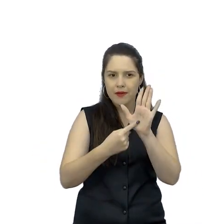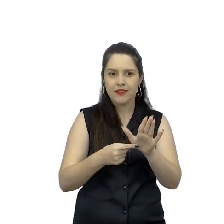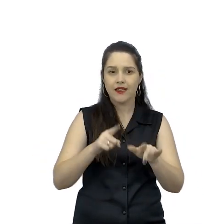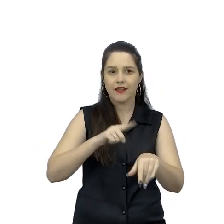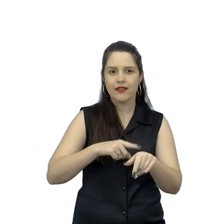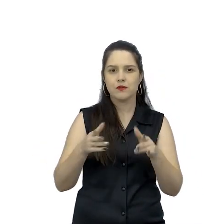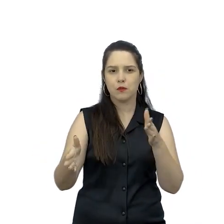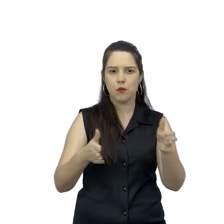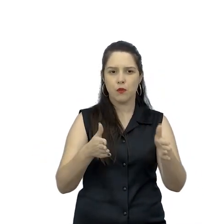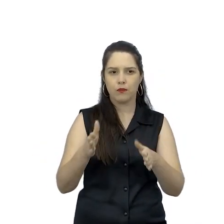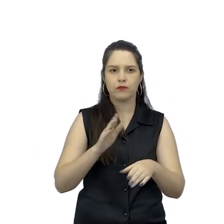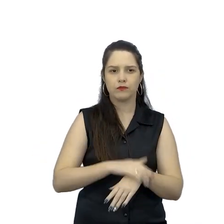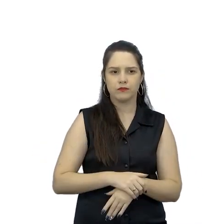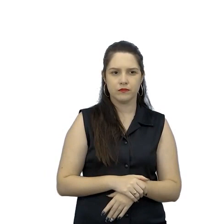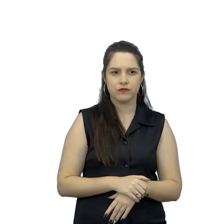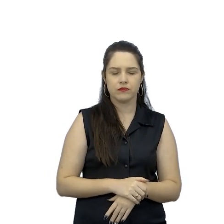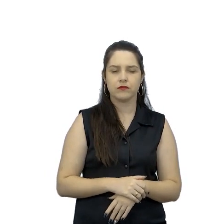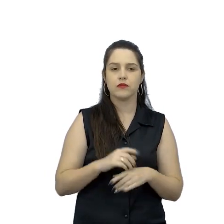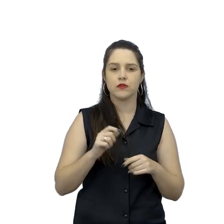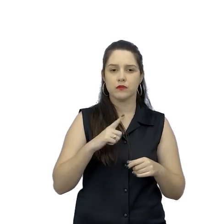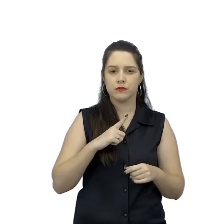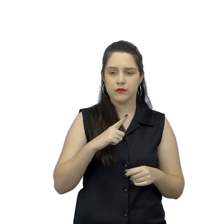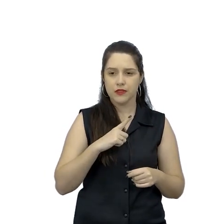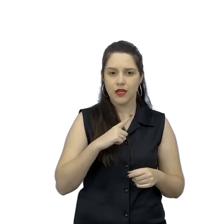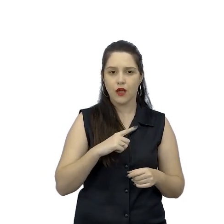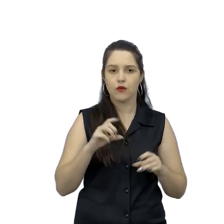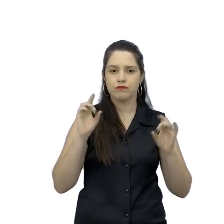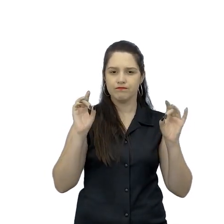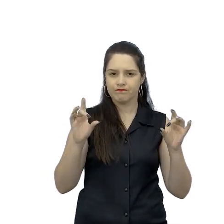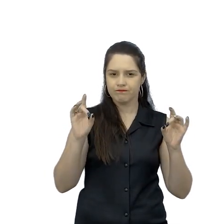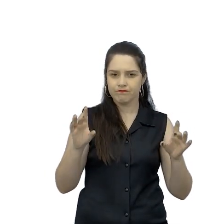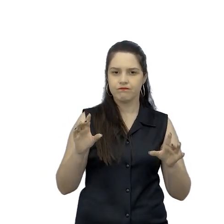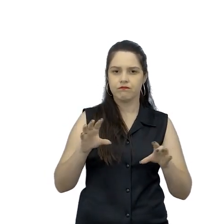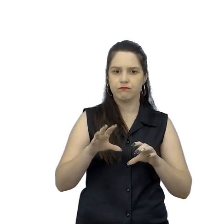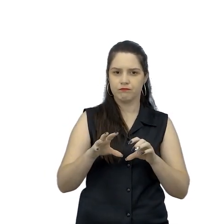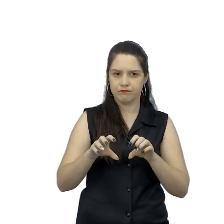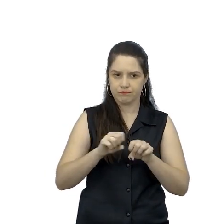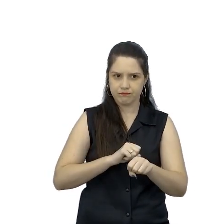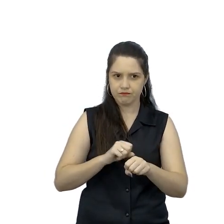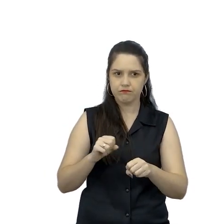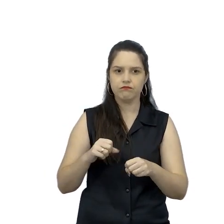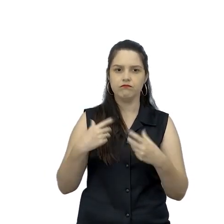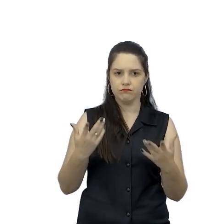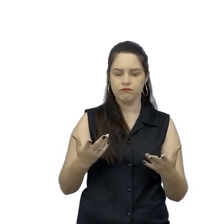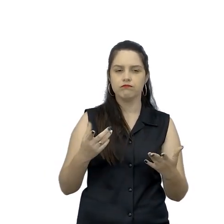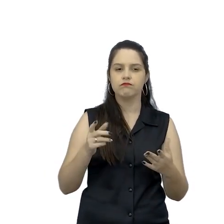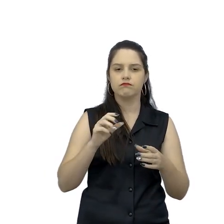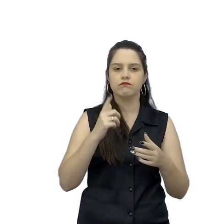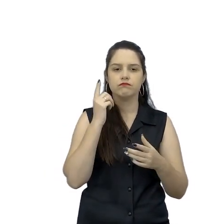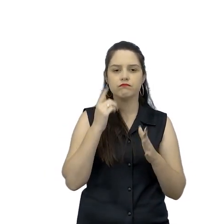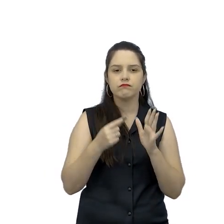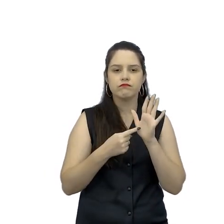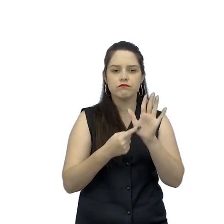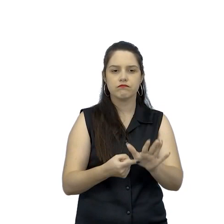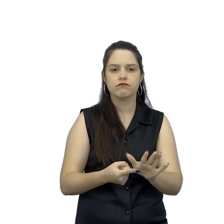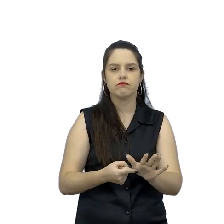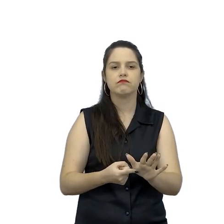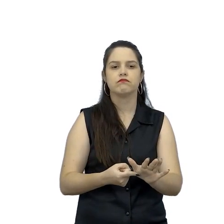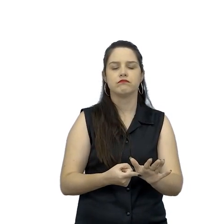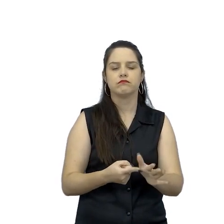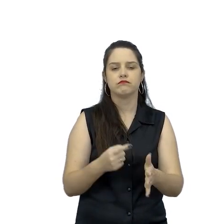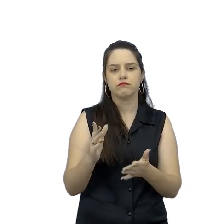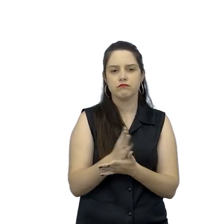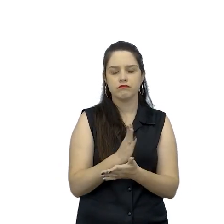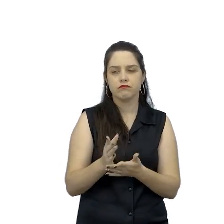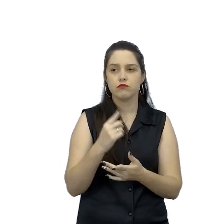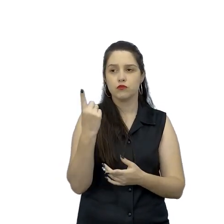momento. Então, é uma etapa de suma importância, pois é o momento de decidir o formato das apresentações. Exposição de relatórios de pesquisa é